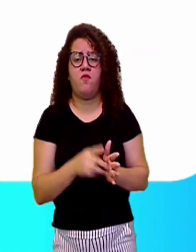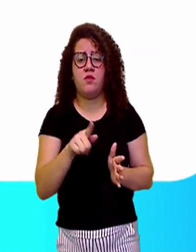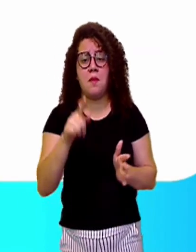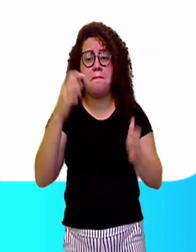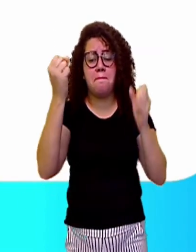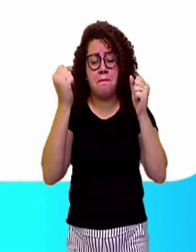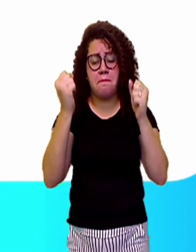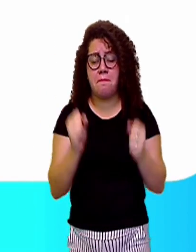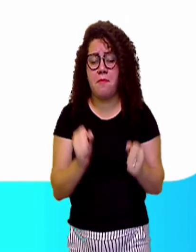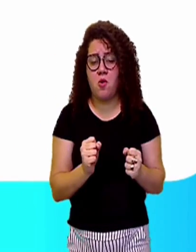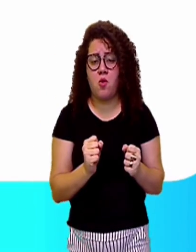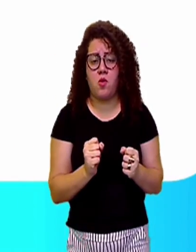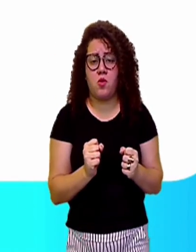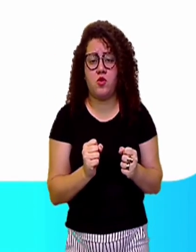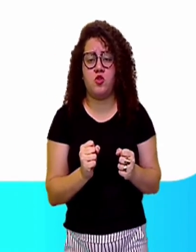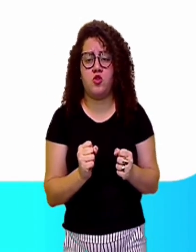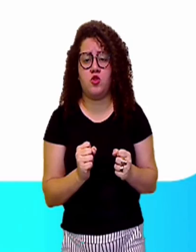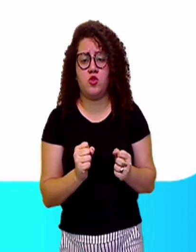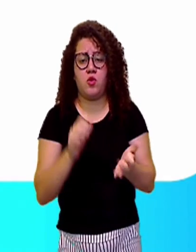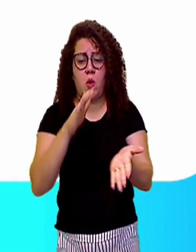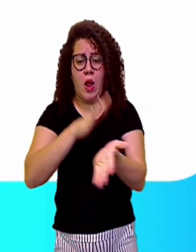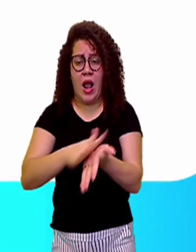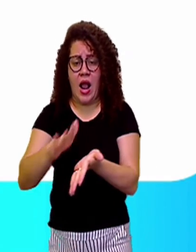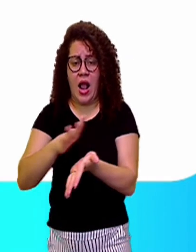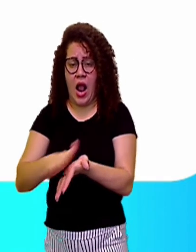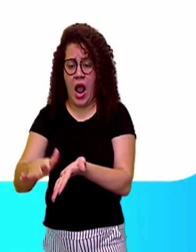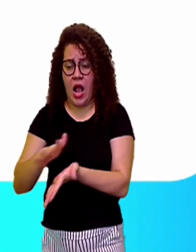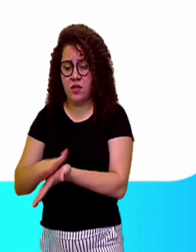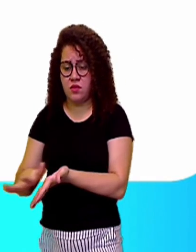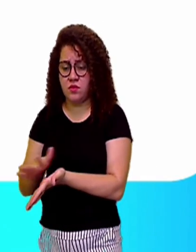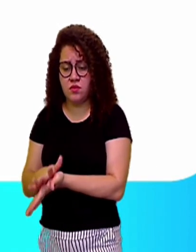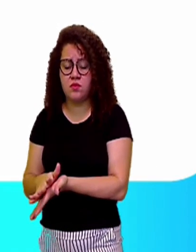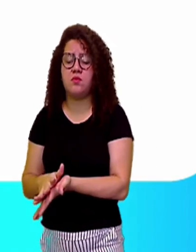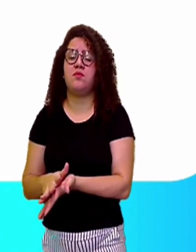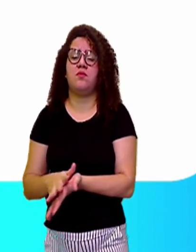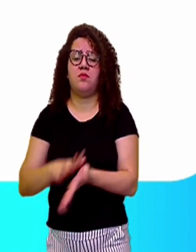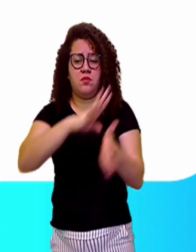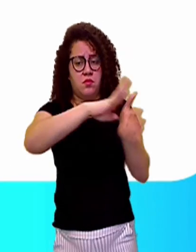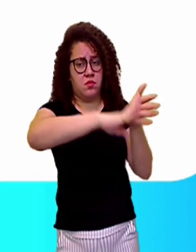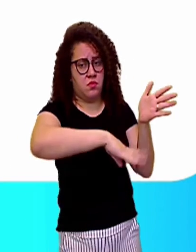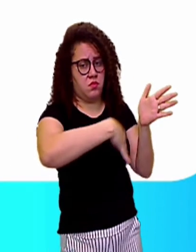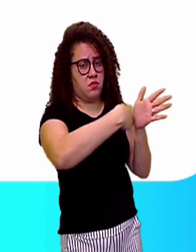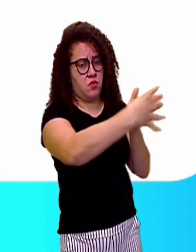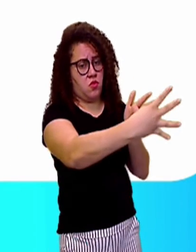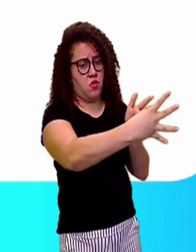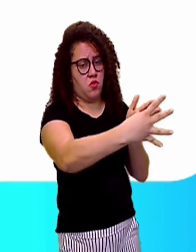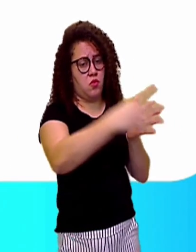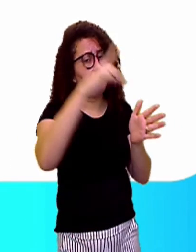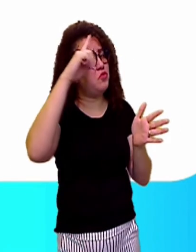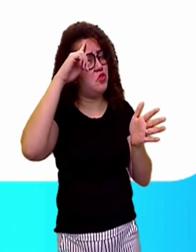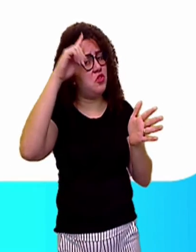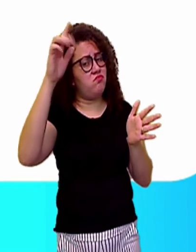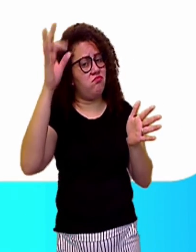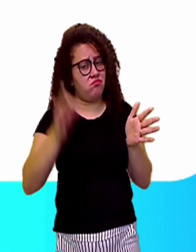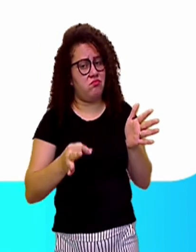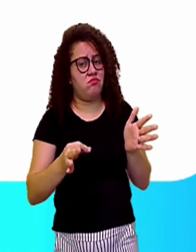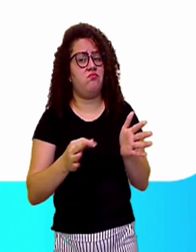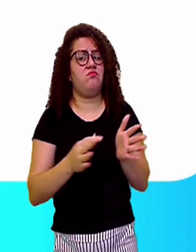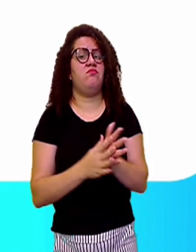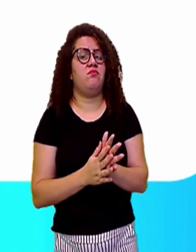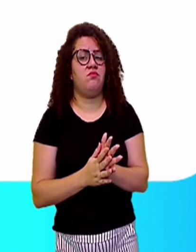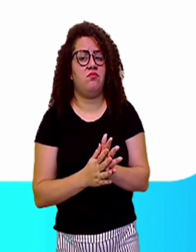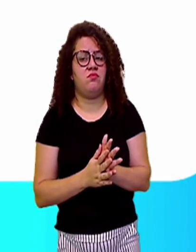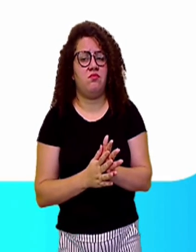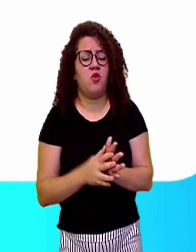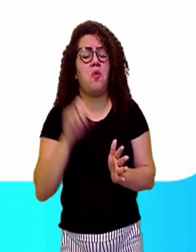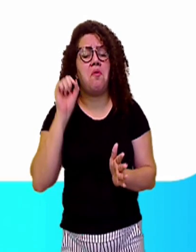pode relacionar o que você gastou, né? Os dias que você gastou,